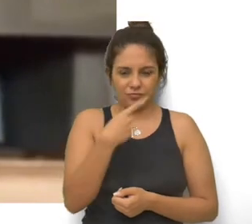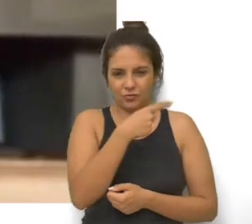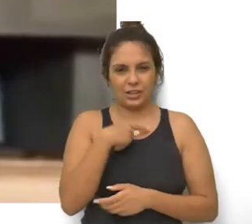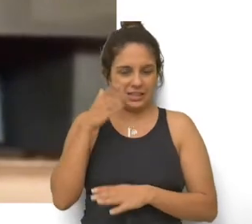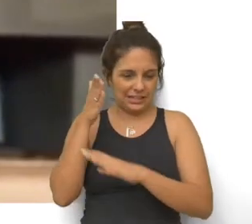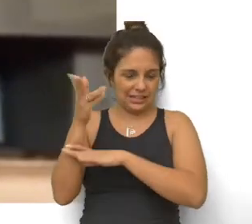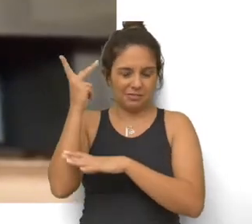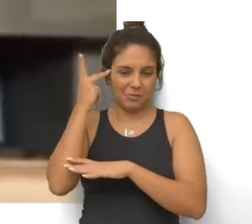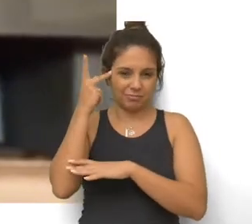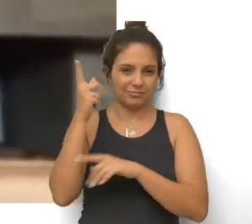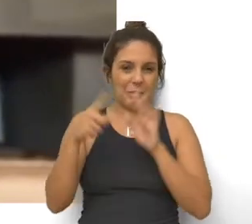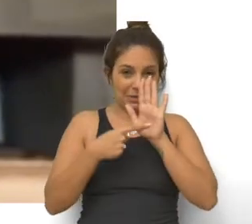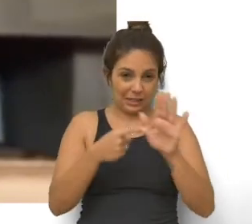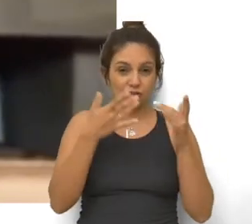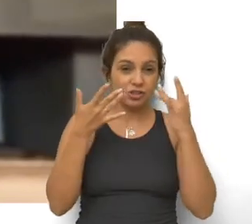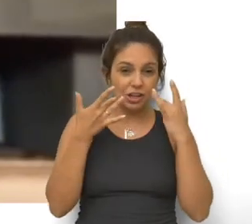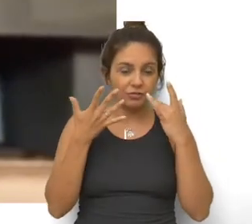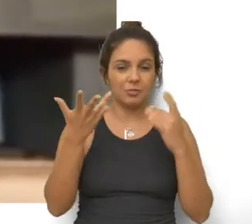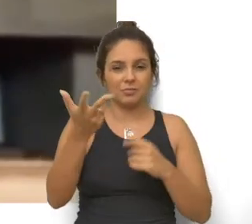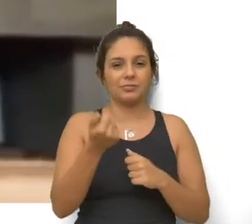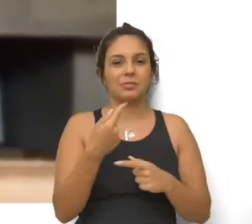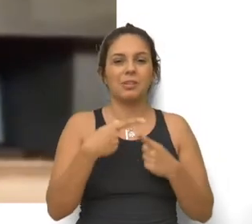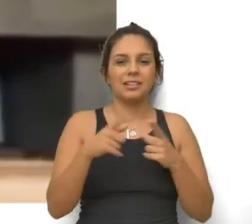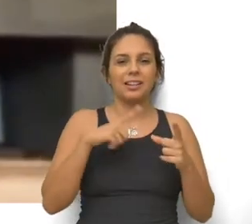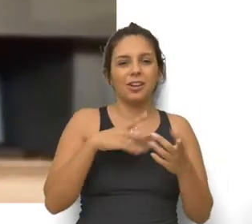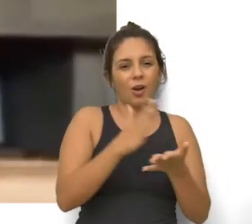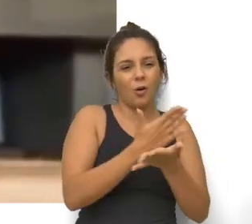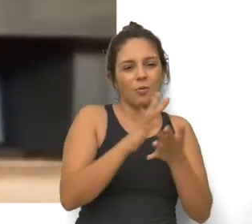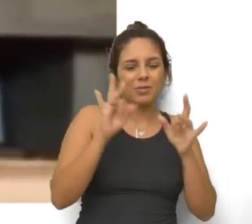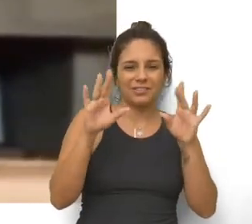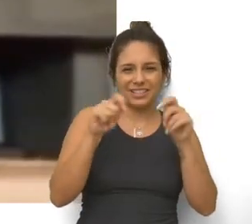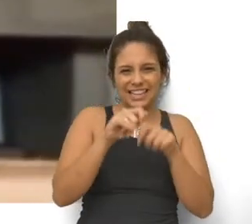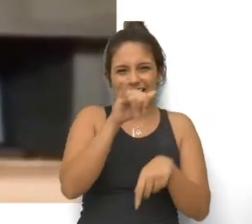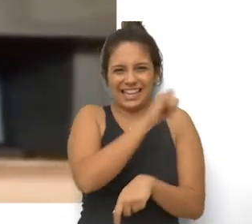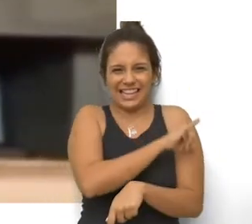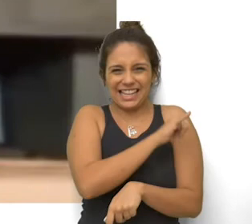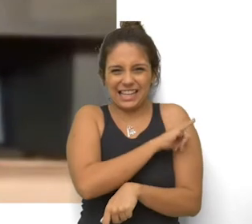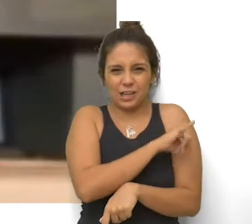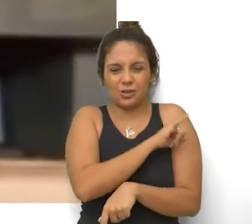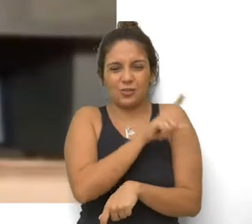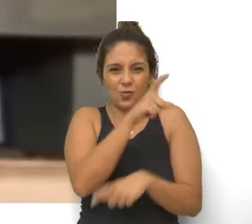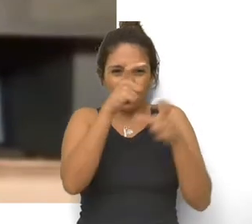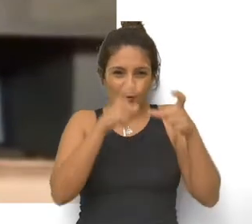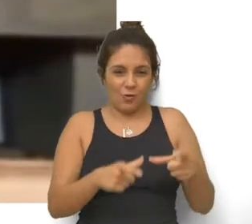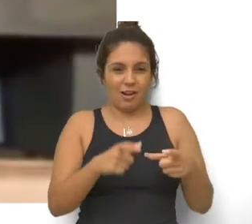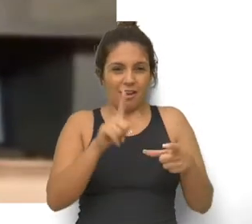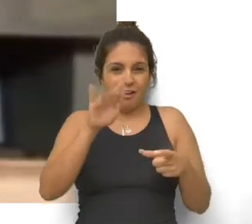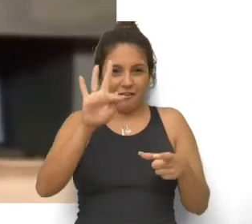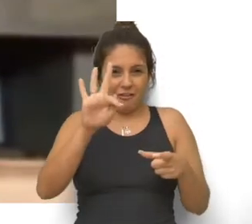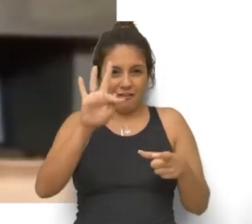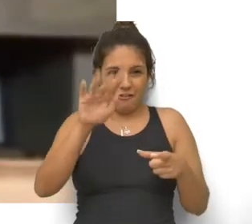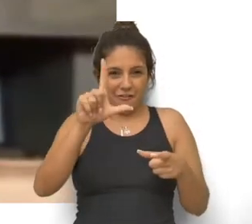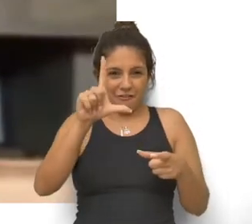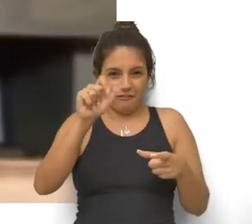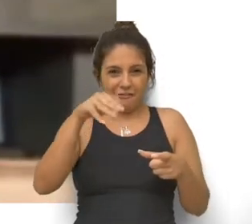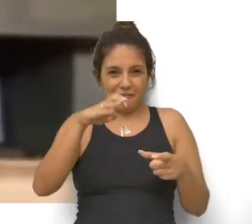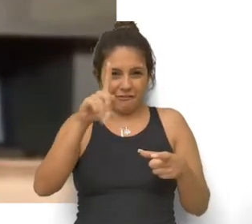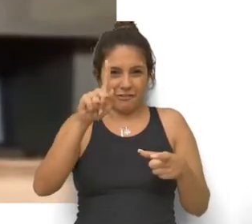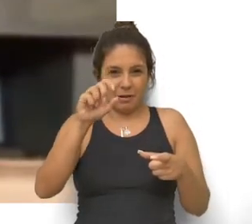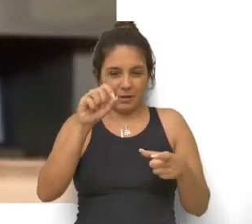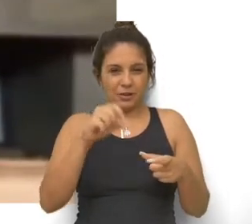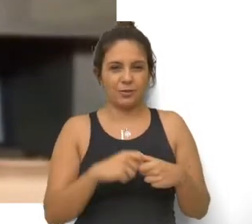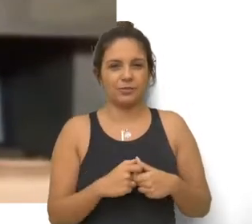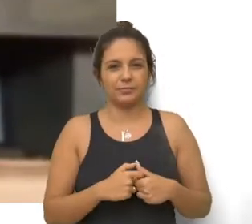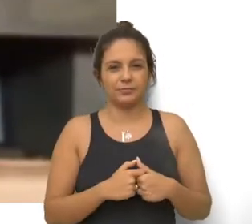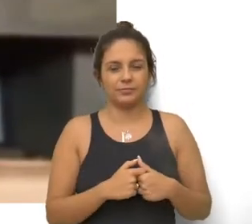certo de público, mas algumas coisas especiais. Fazer no Rio, no Aterro do Flamengo, foi muito forte.